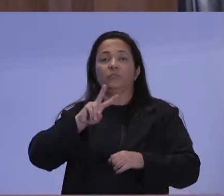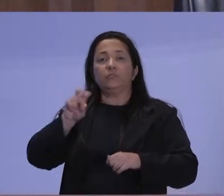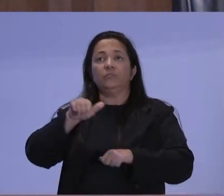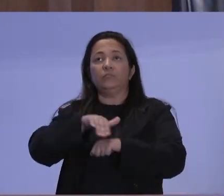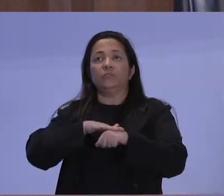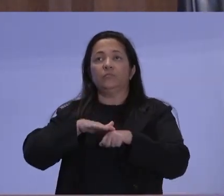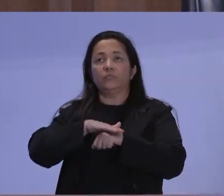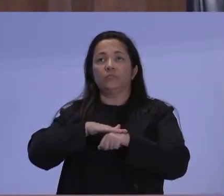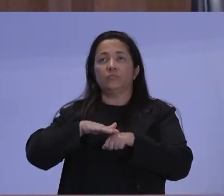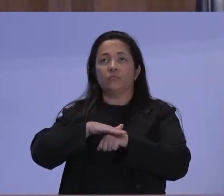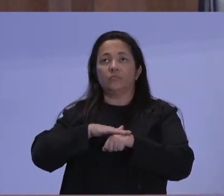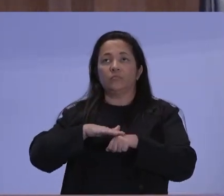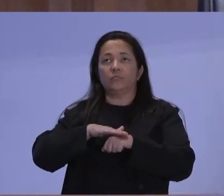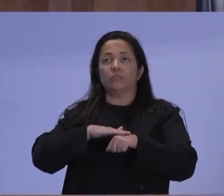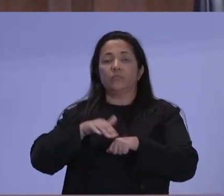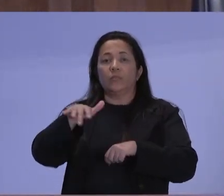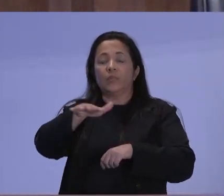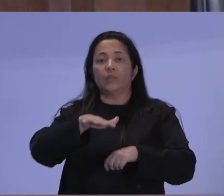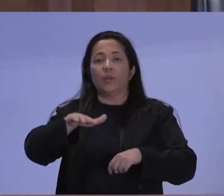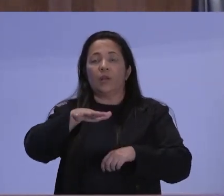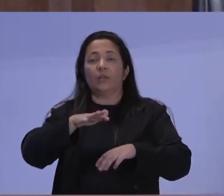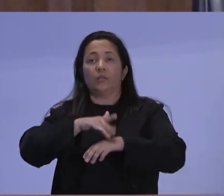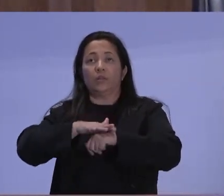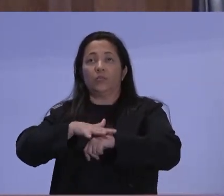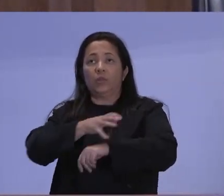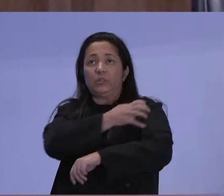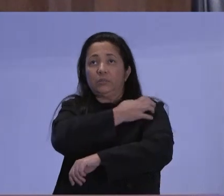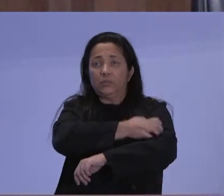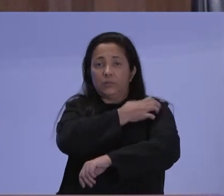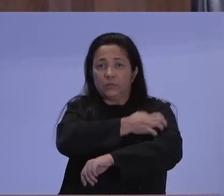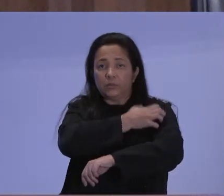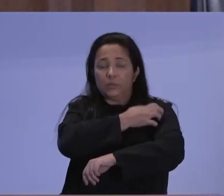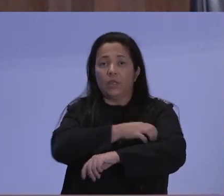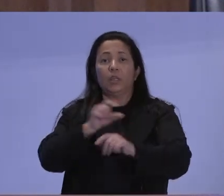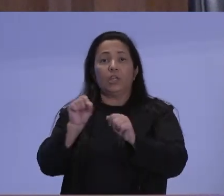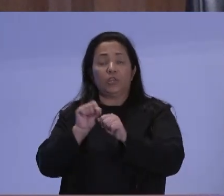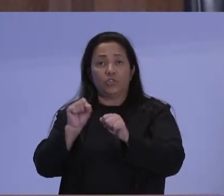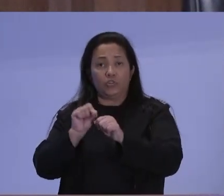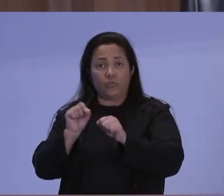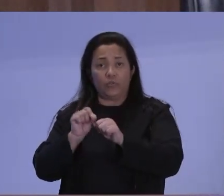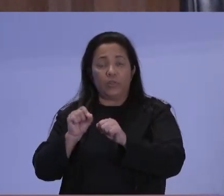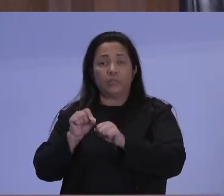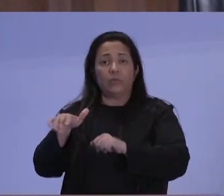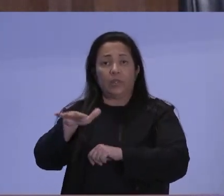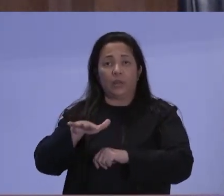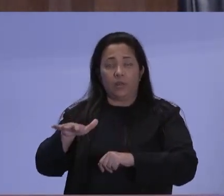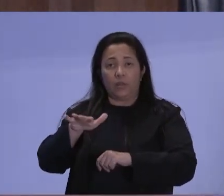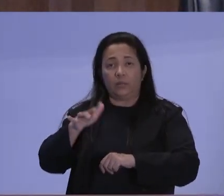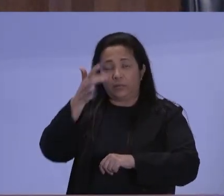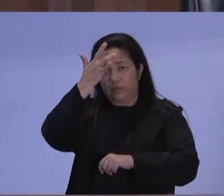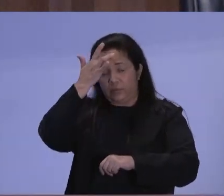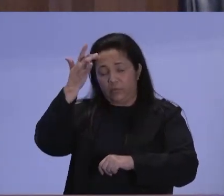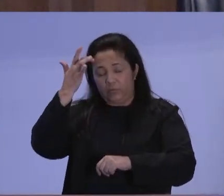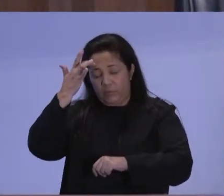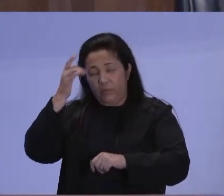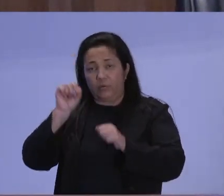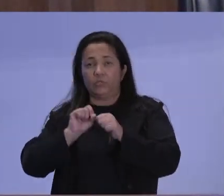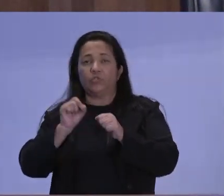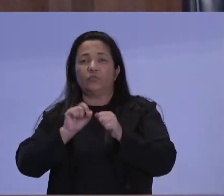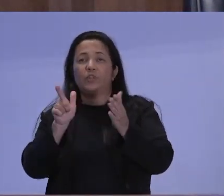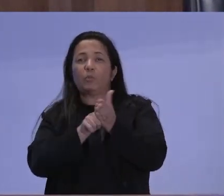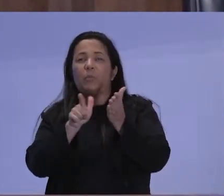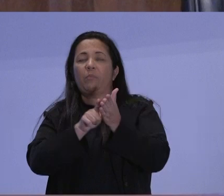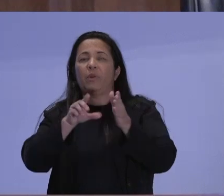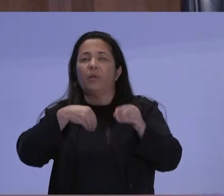na área da psoríase, eu não tenho aqui o exemplo, mas a gente fez também na saúde mental um folder sobre o